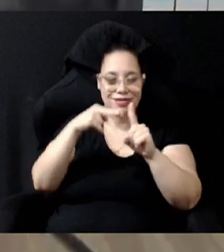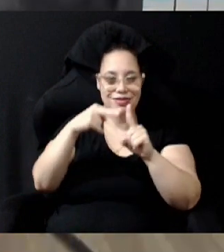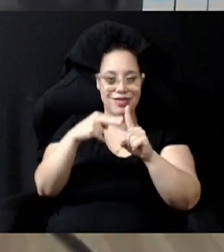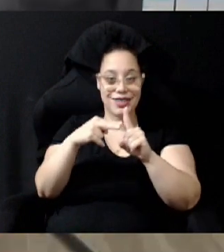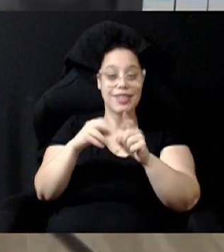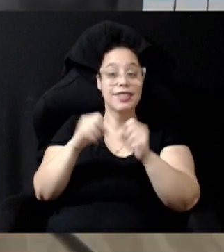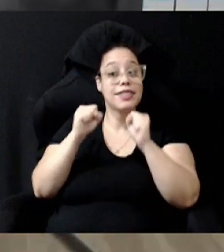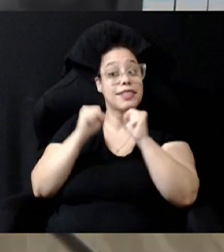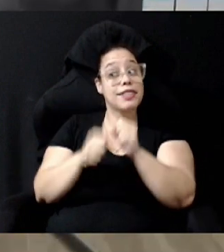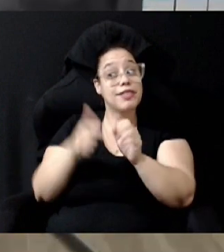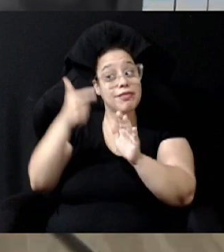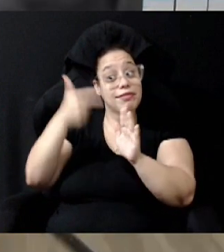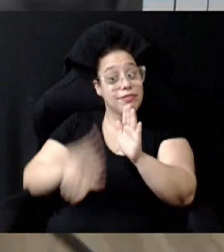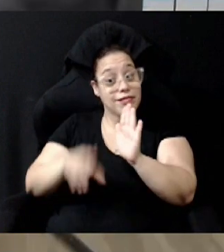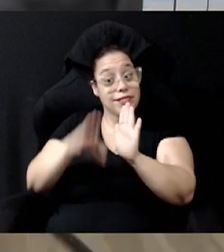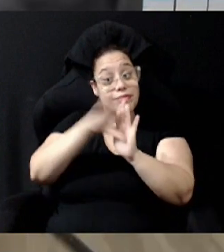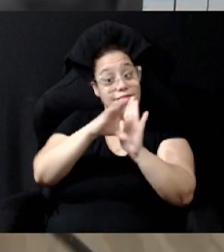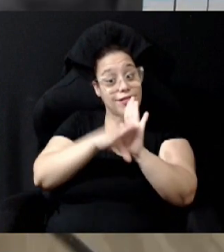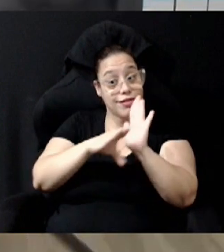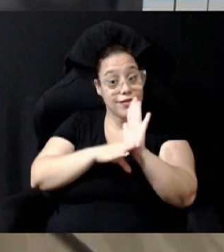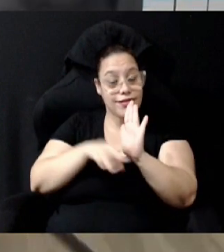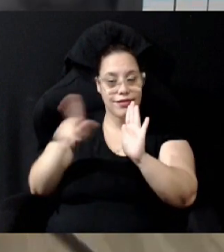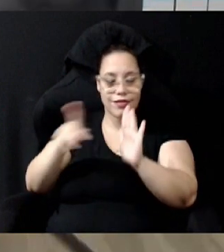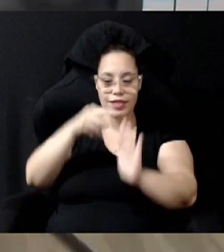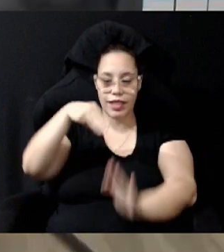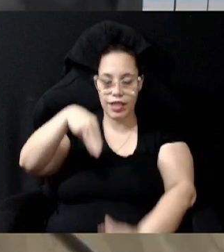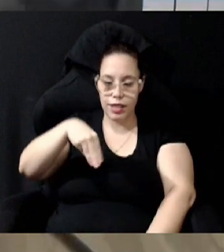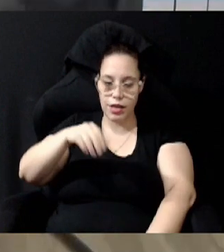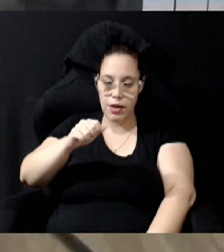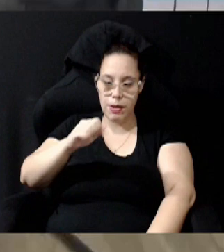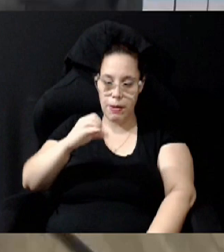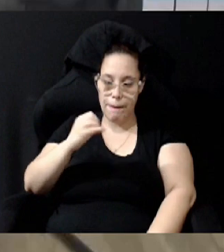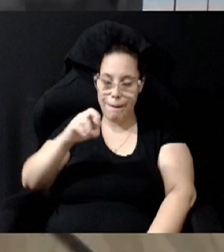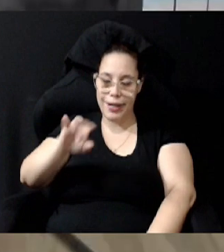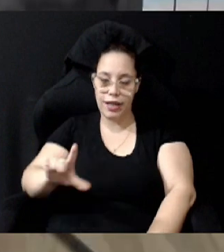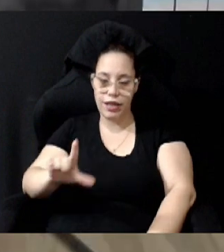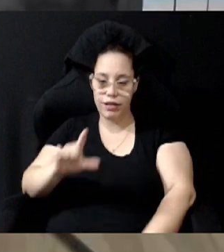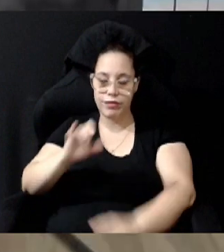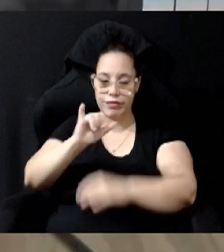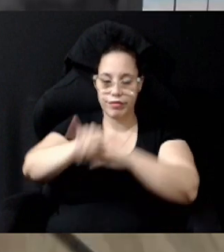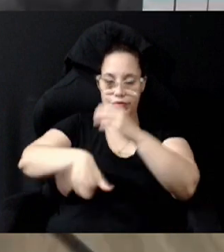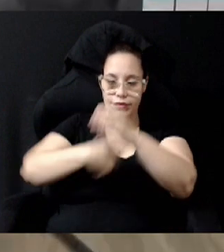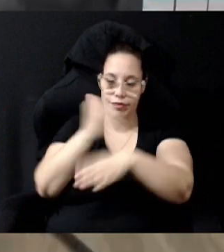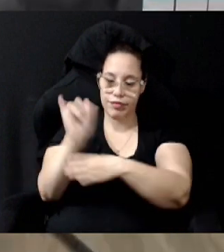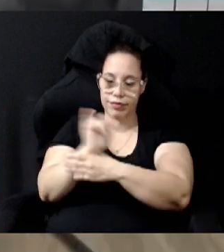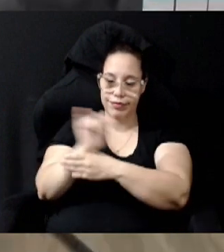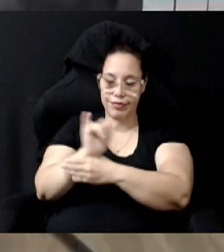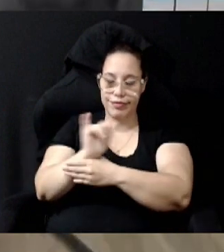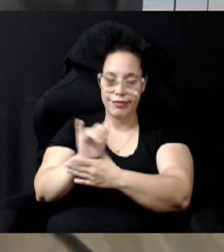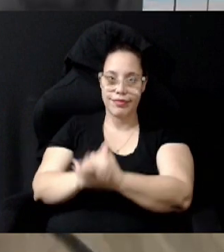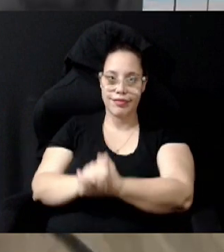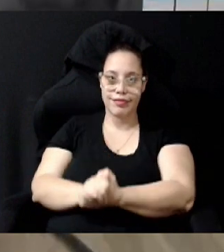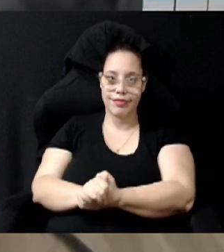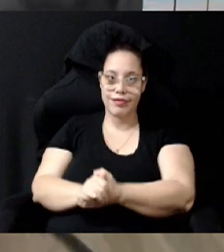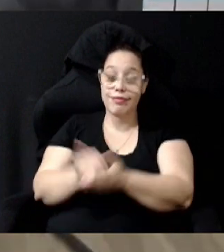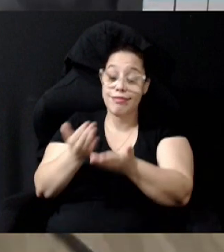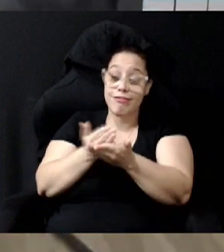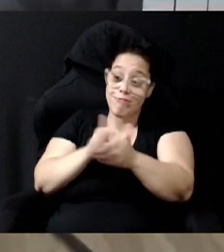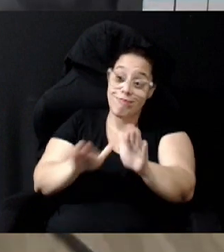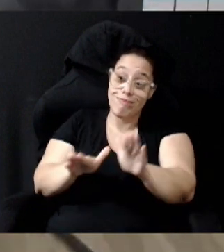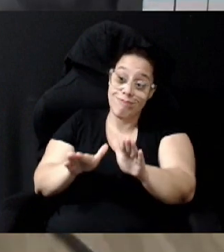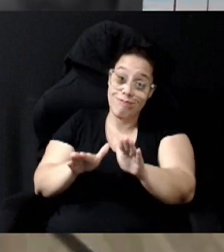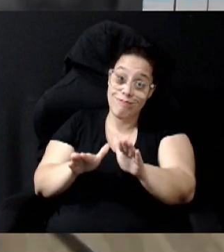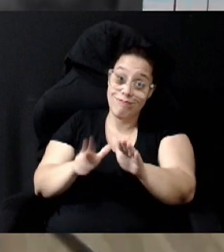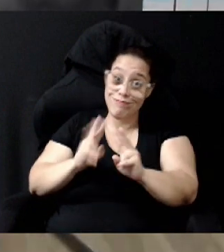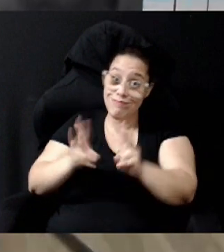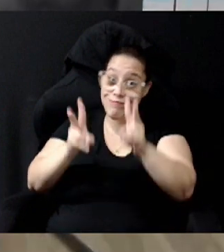esse programa com o professor Maciel acessando o YouTube da TV Câmara Campinas. A gente vai ficando por aqui, mas a gente sempre se vê,